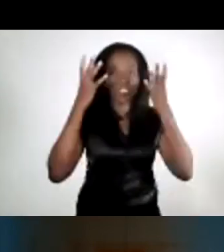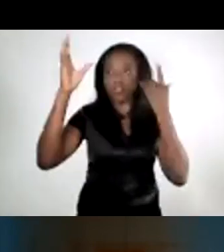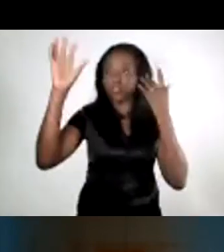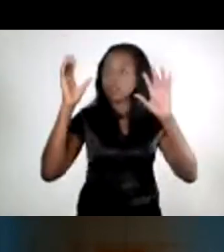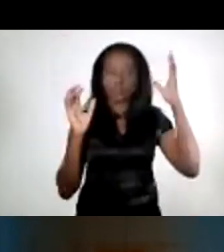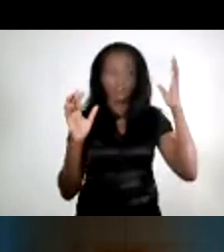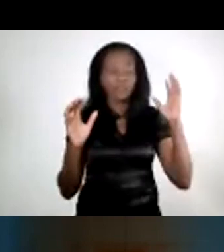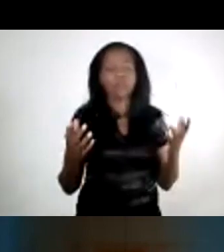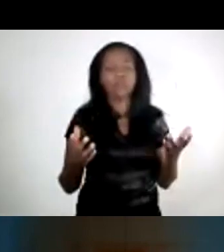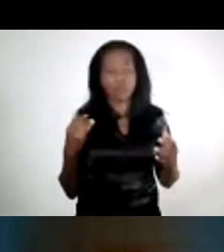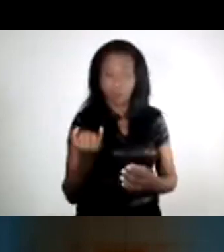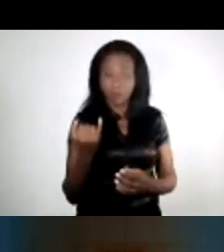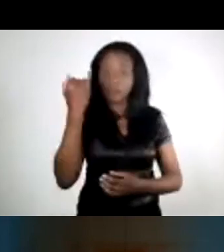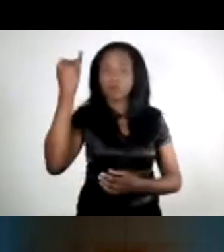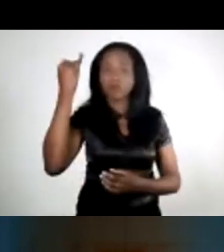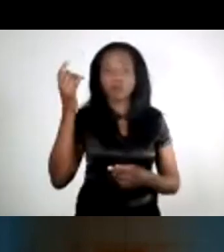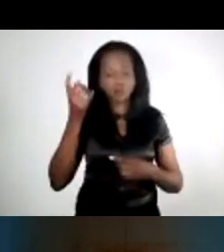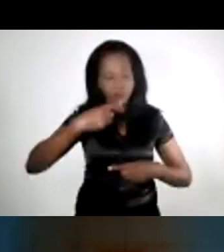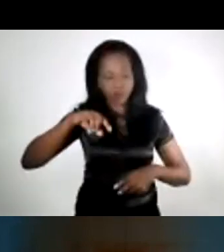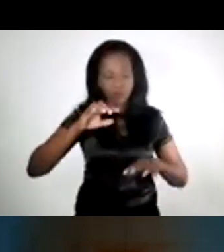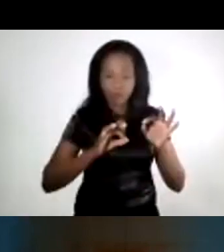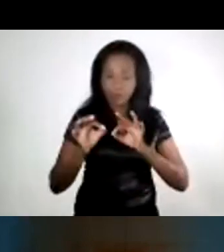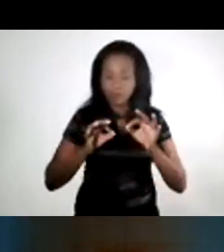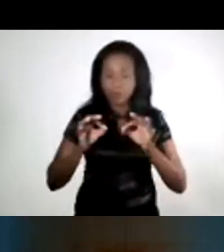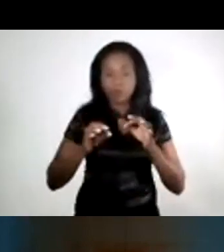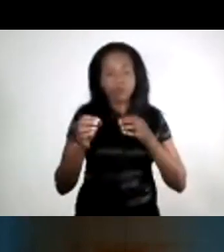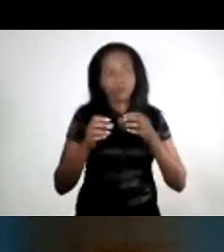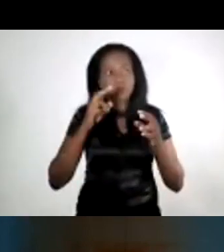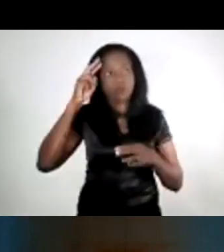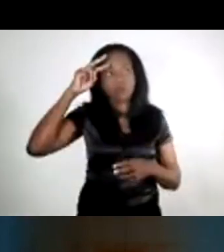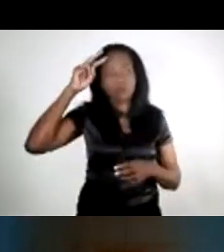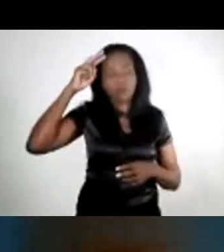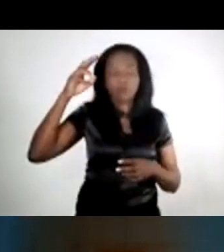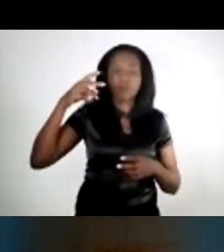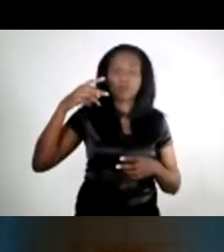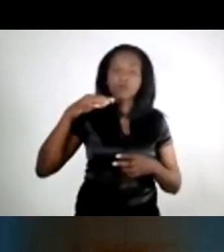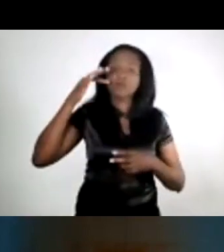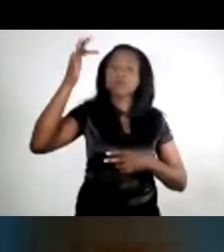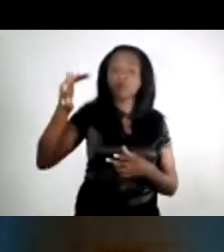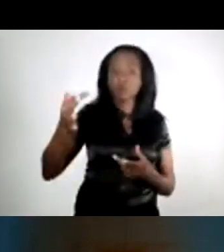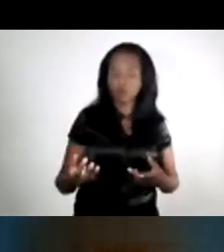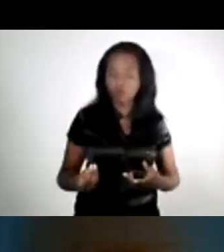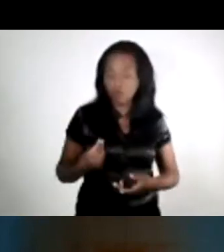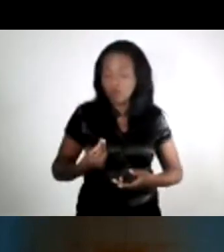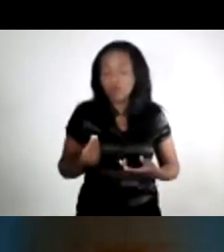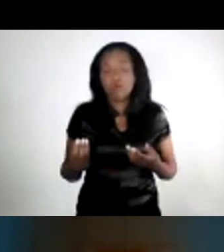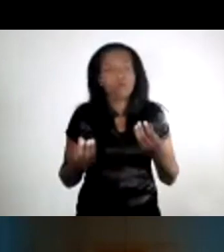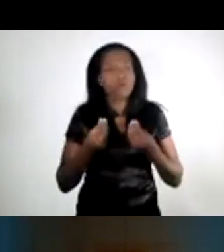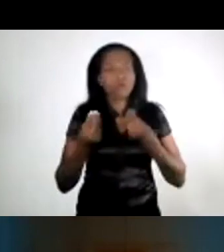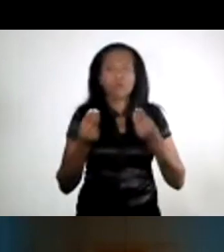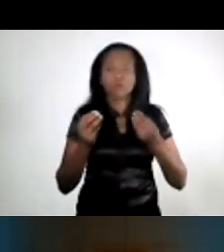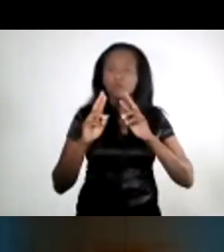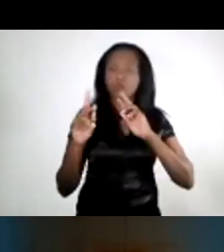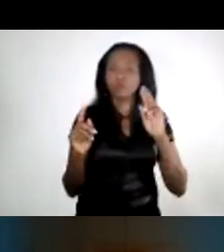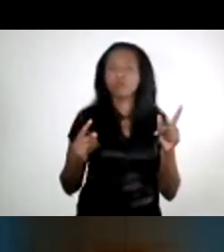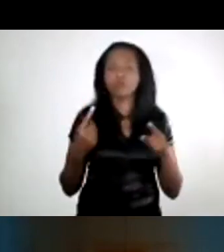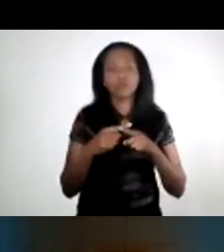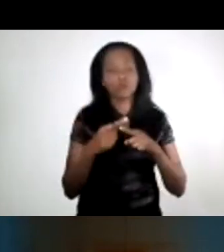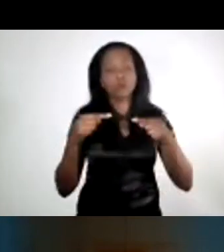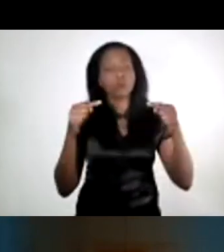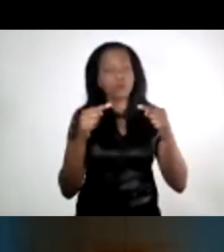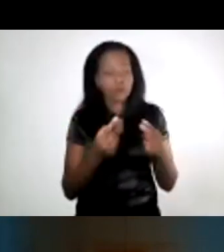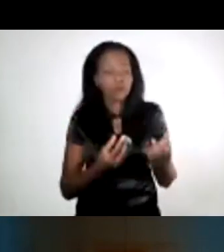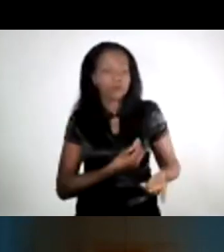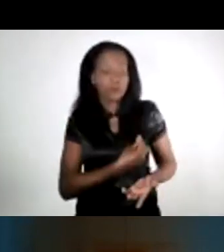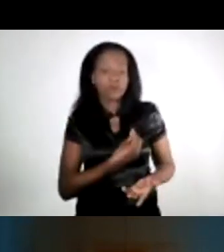construir reflexões e uma nova maneira de viver mesmo, né? Que, na verdade, é a maneira que os povos